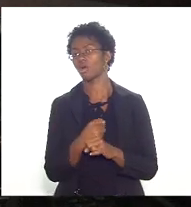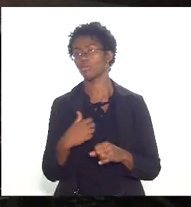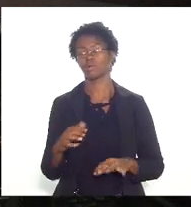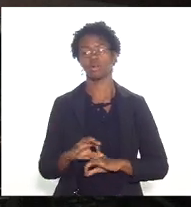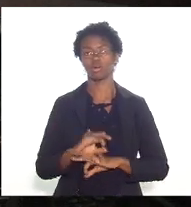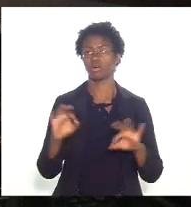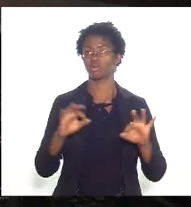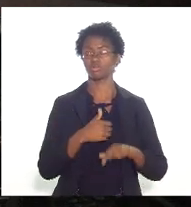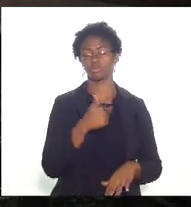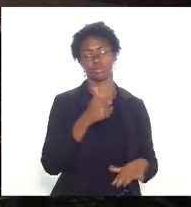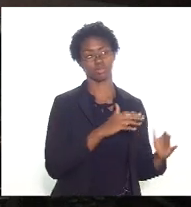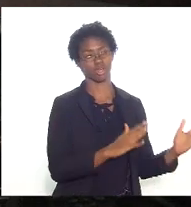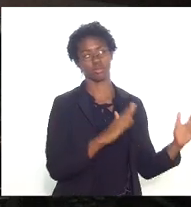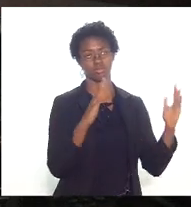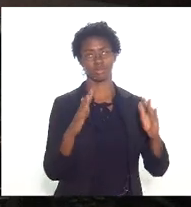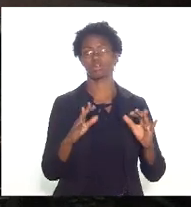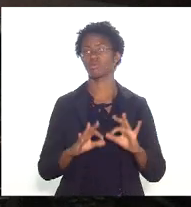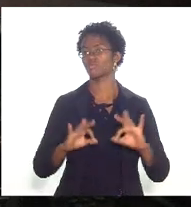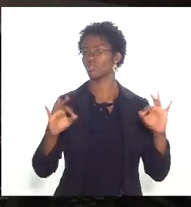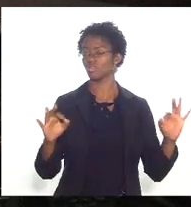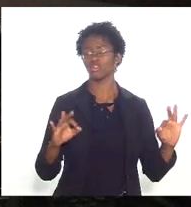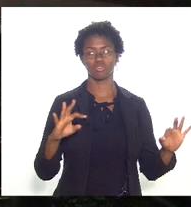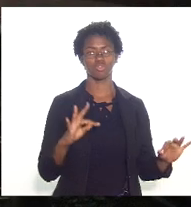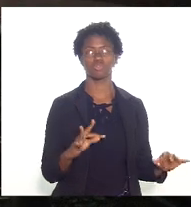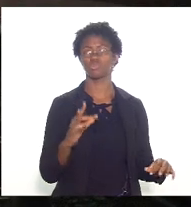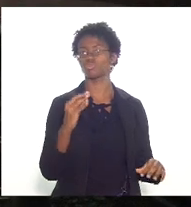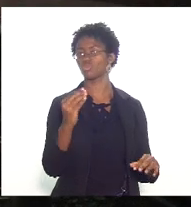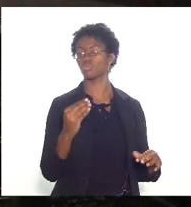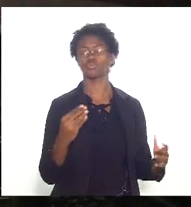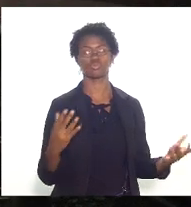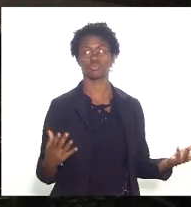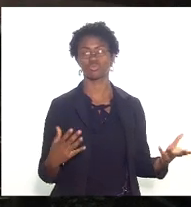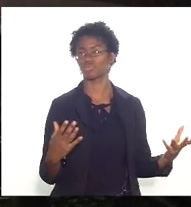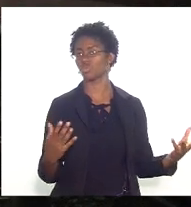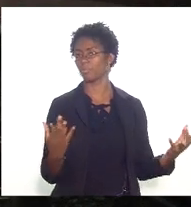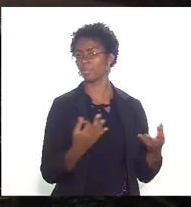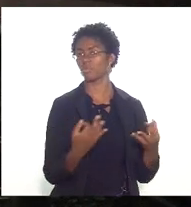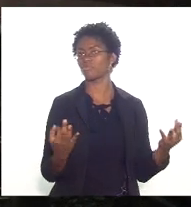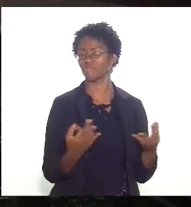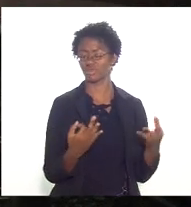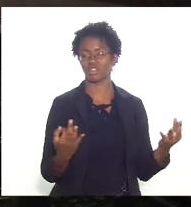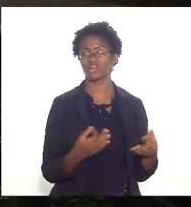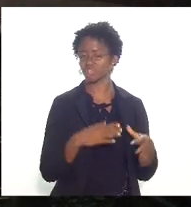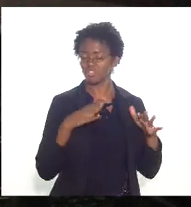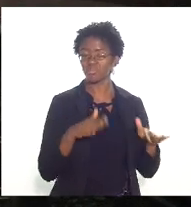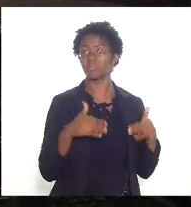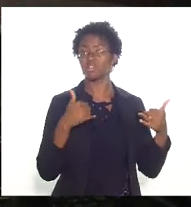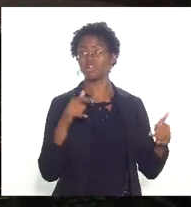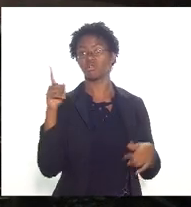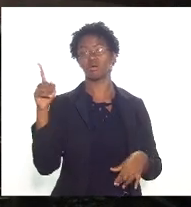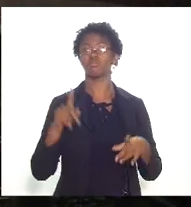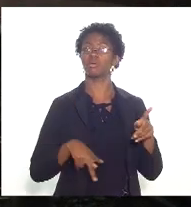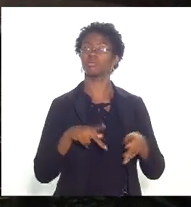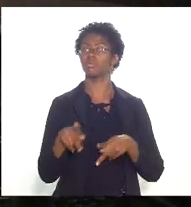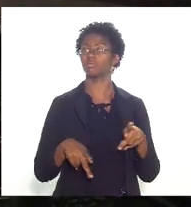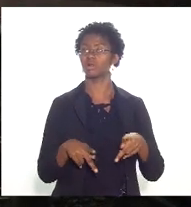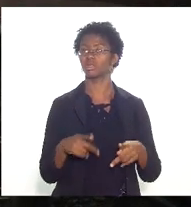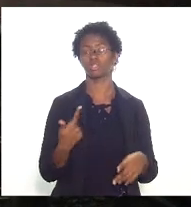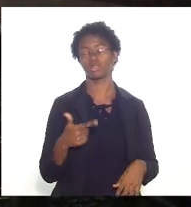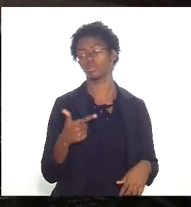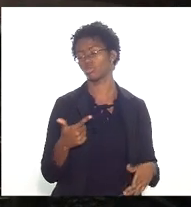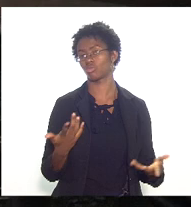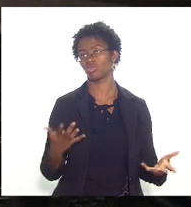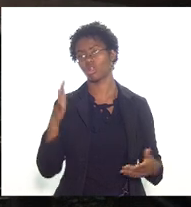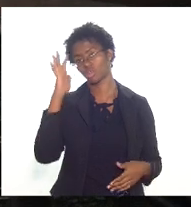primeira etapa foi concluída com sucesso com total é benfeitoria para aquela população não tem